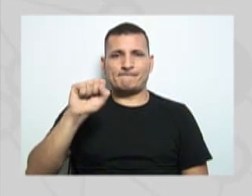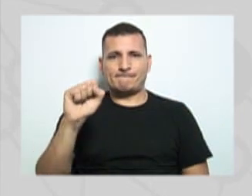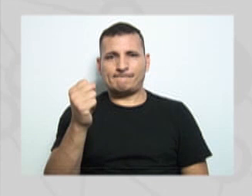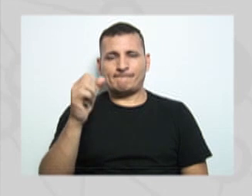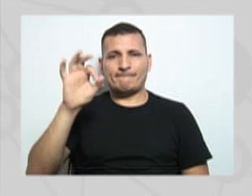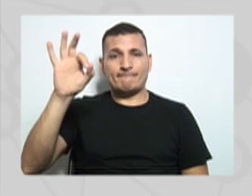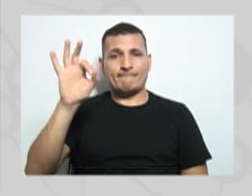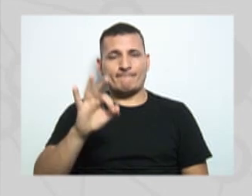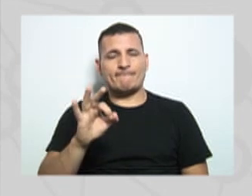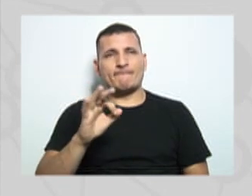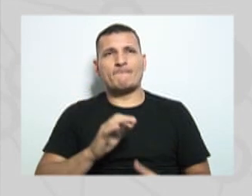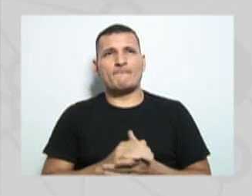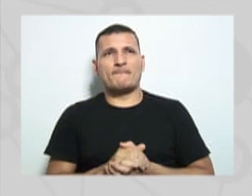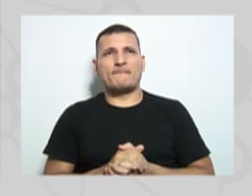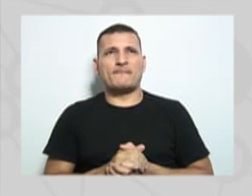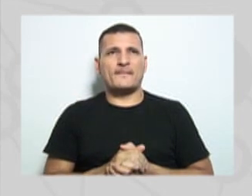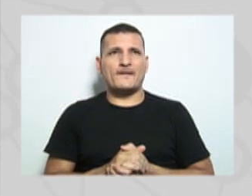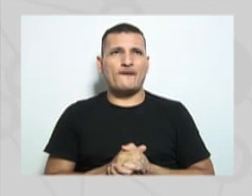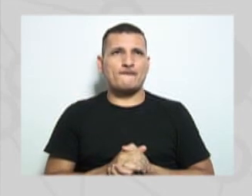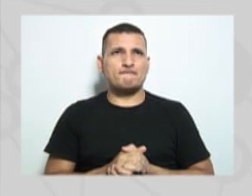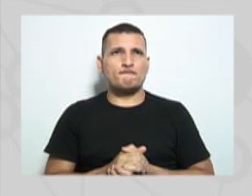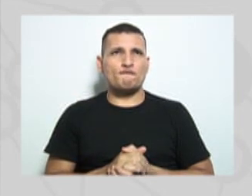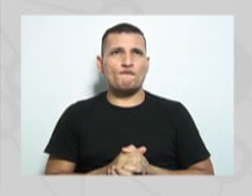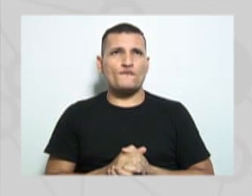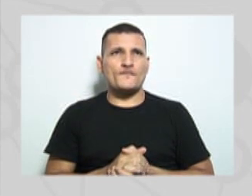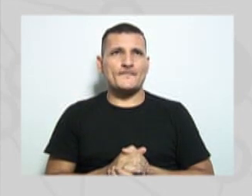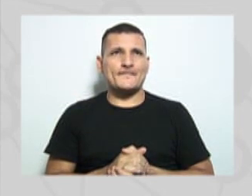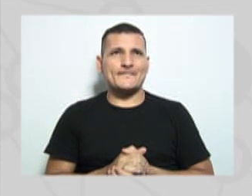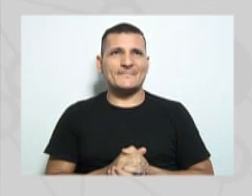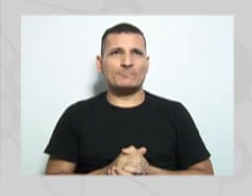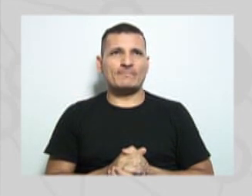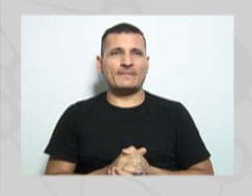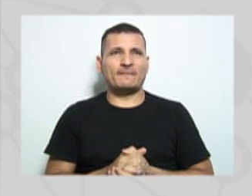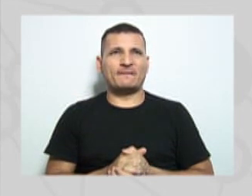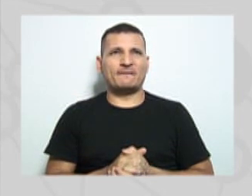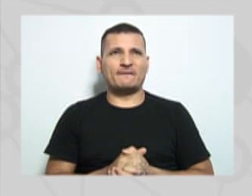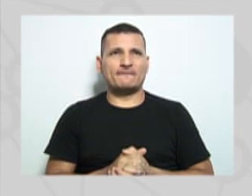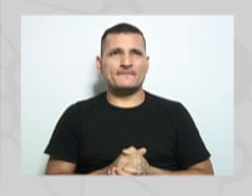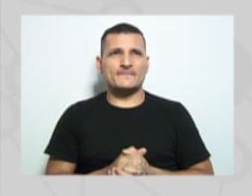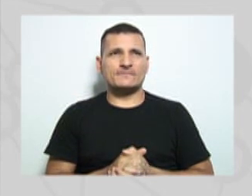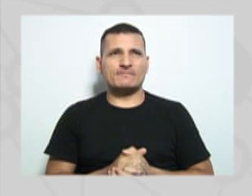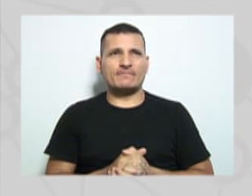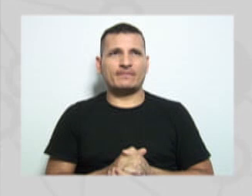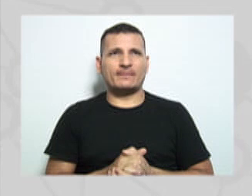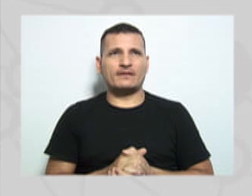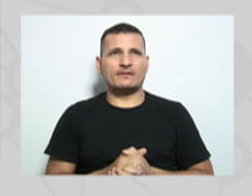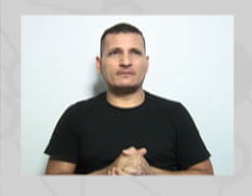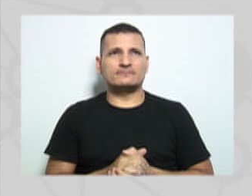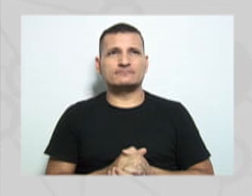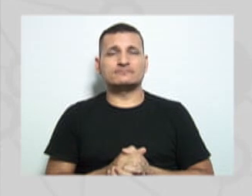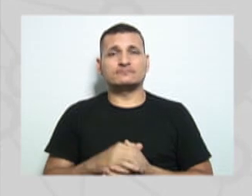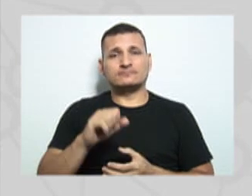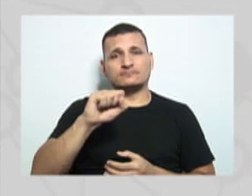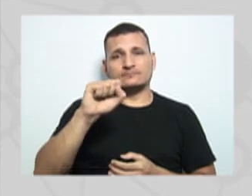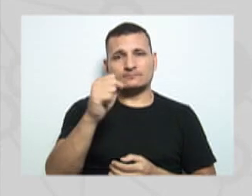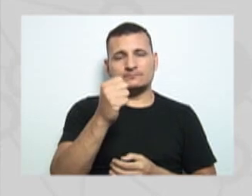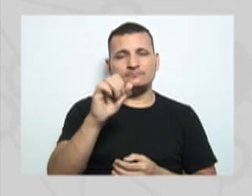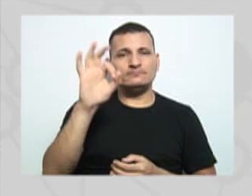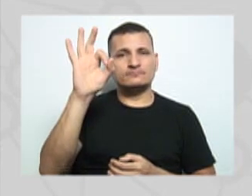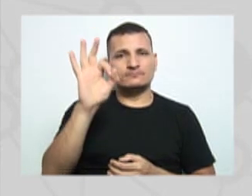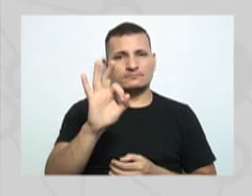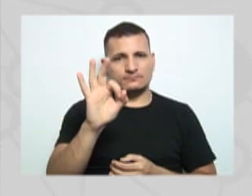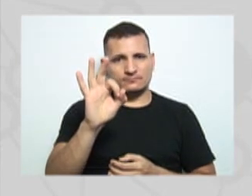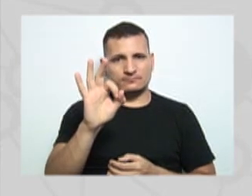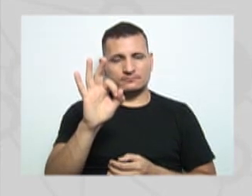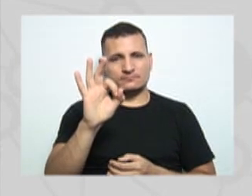venda, então será quanto? 8%. Logo, se eu pegar 8% de